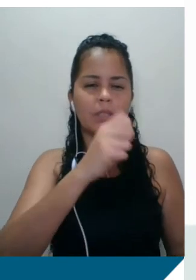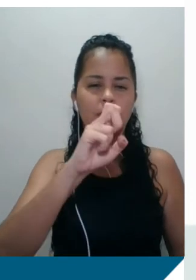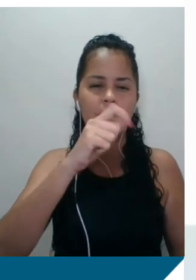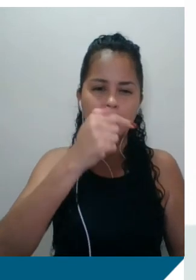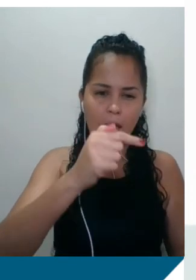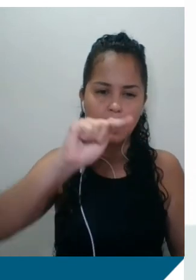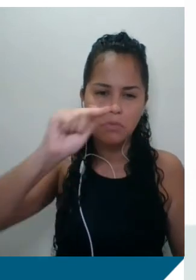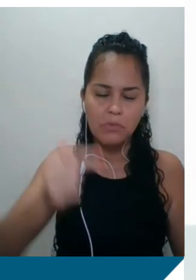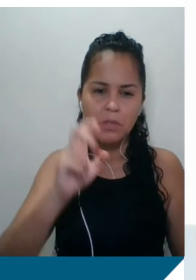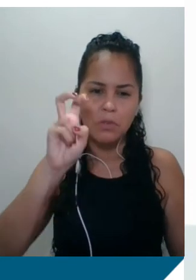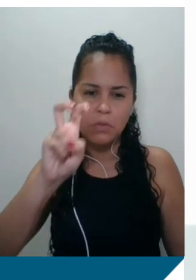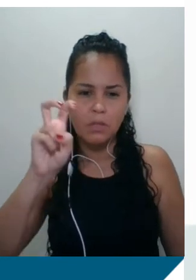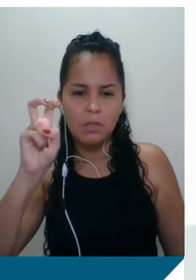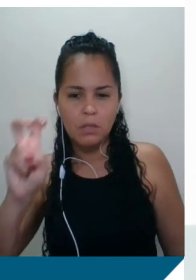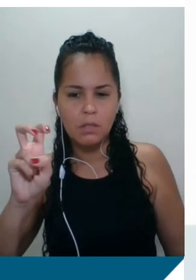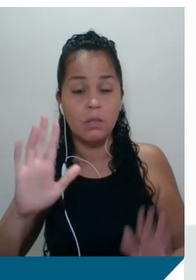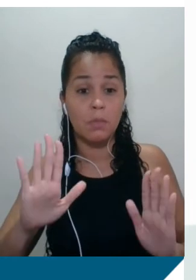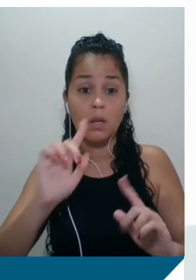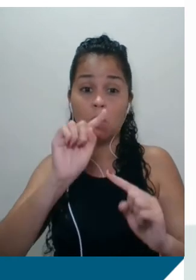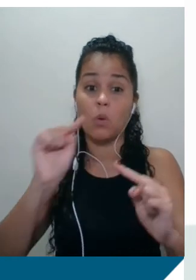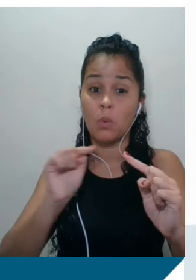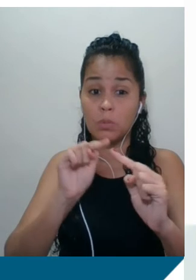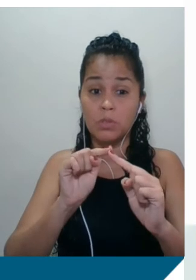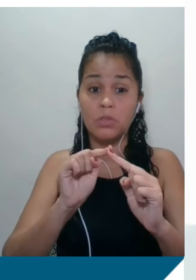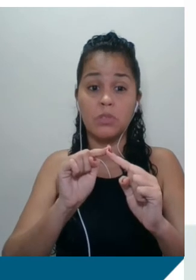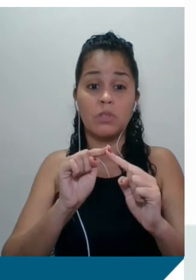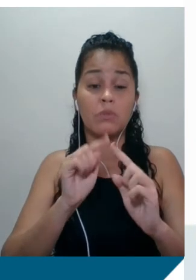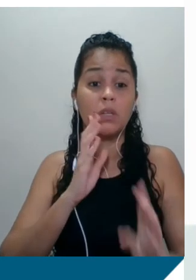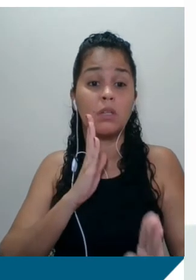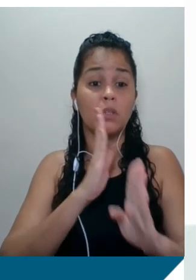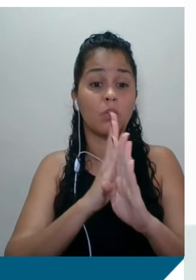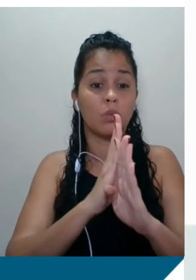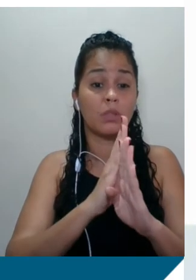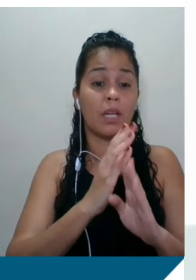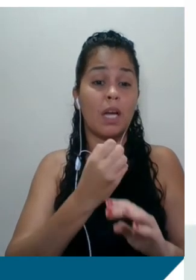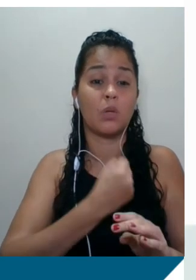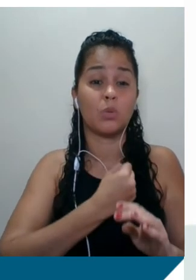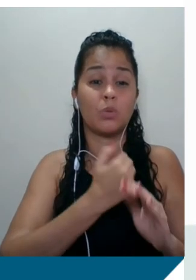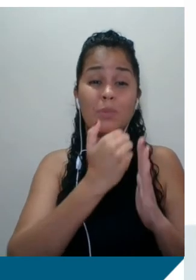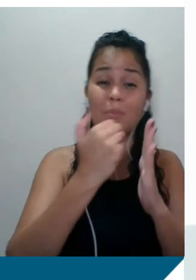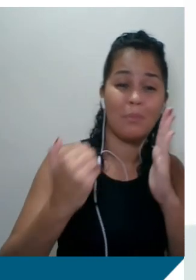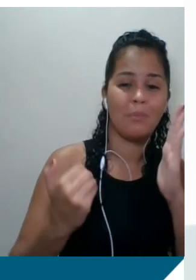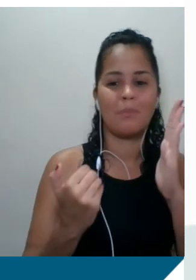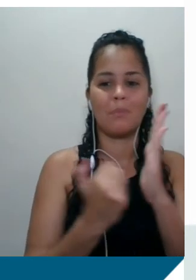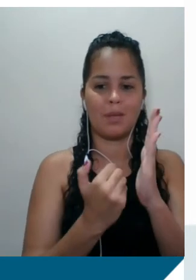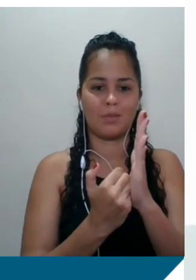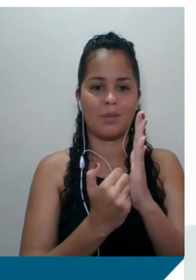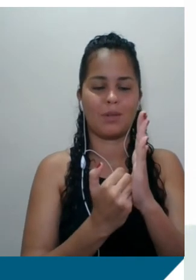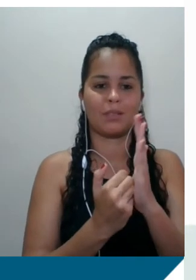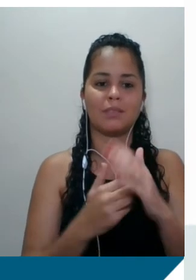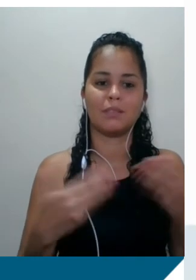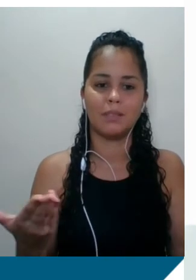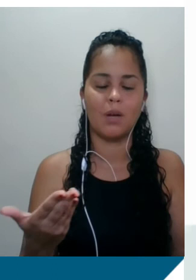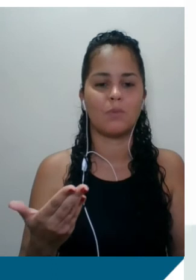fizer a conta, a gente descobre que dá 17,55. Então, nosso objetivo aqui é buscar o menor